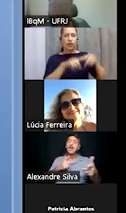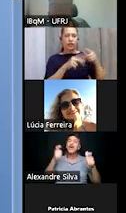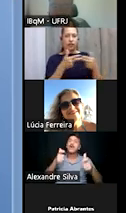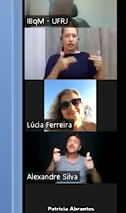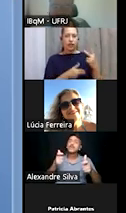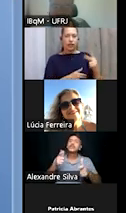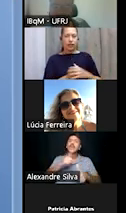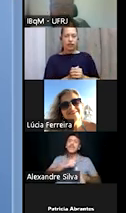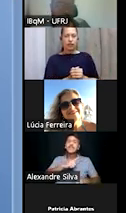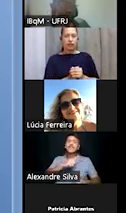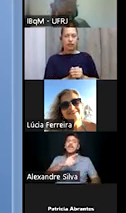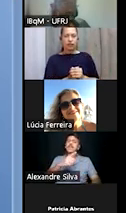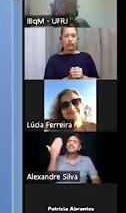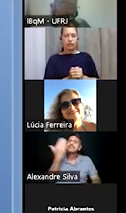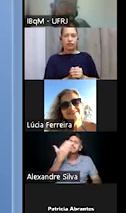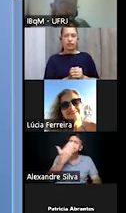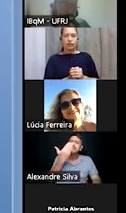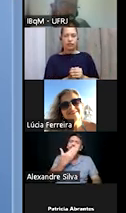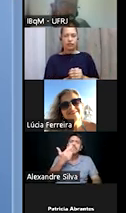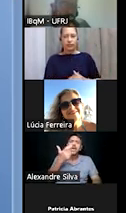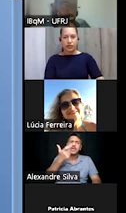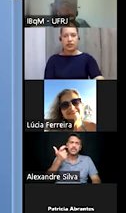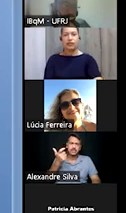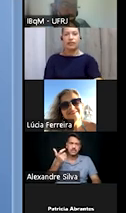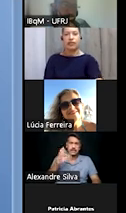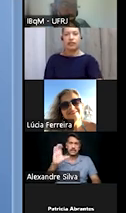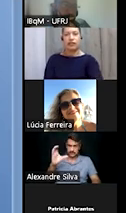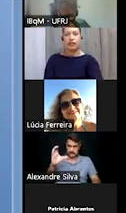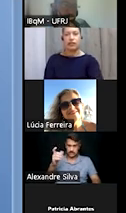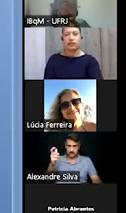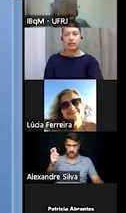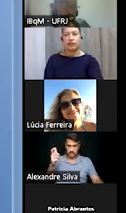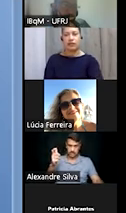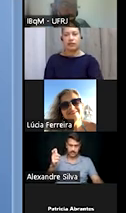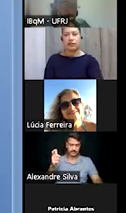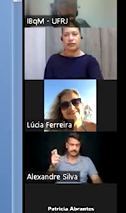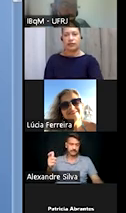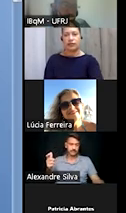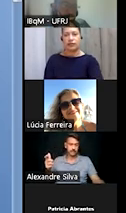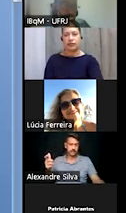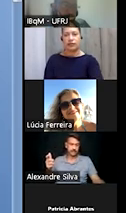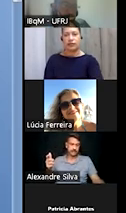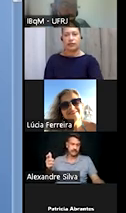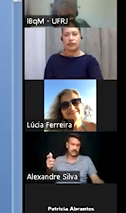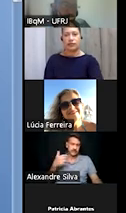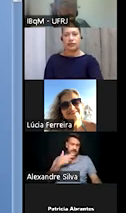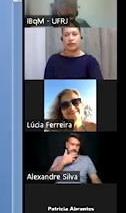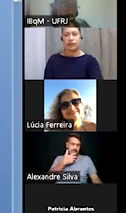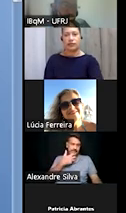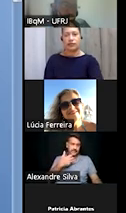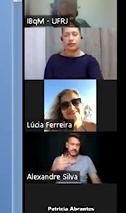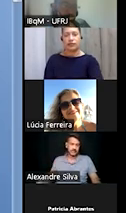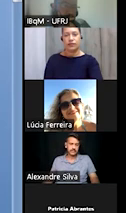invisíveis, né, da ciência? Bom, Os invisíveis da ciência seriam, como eu comentei